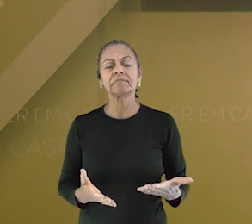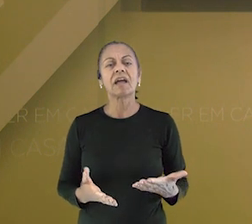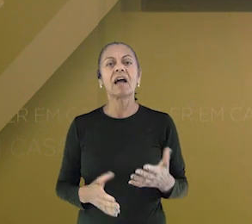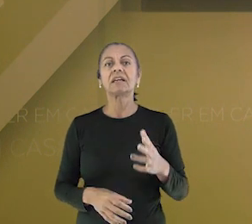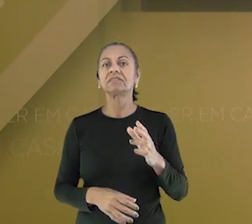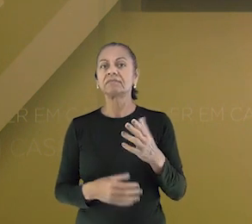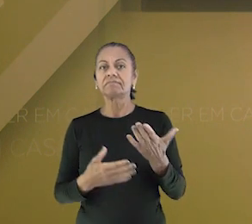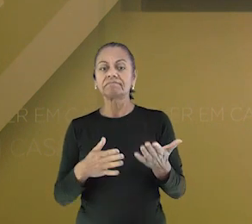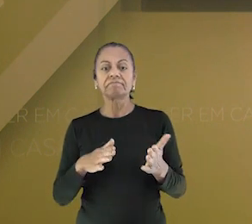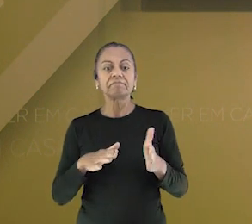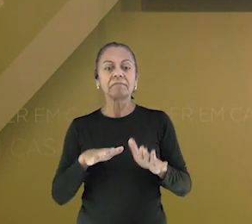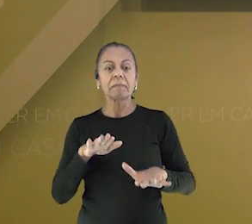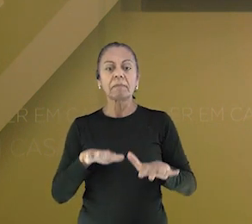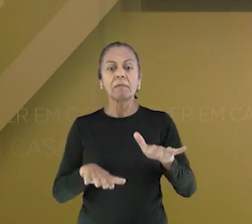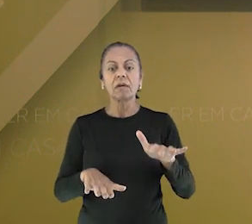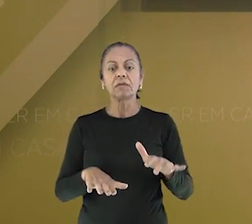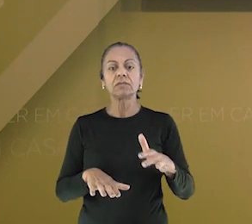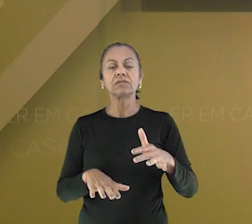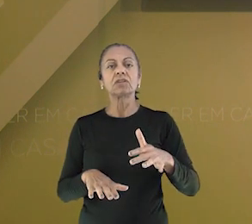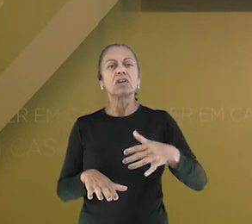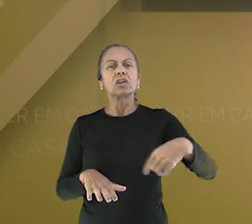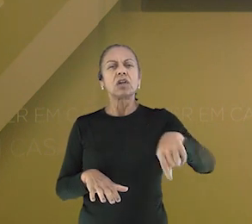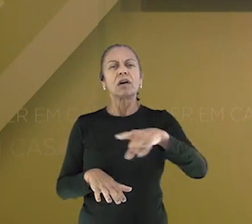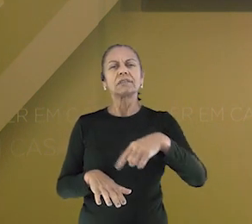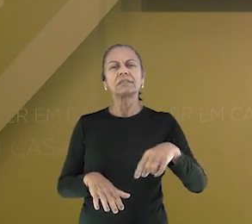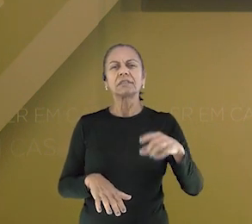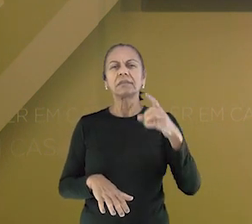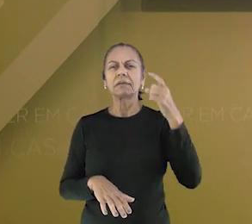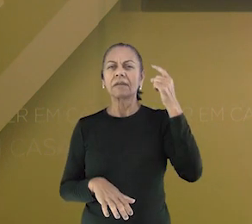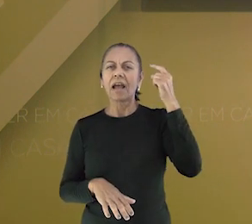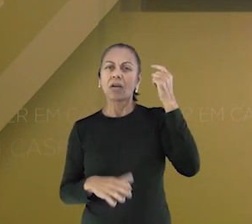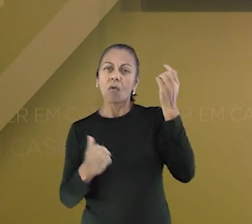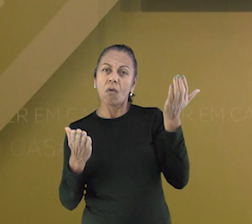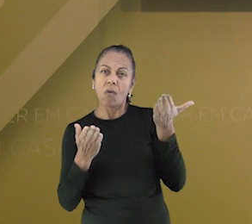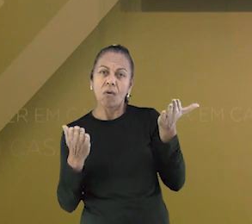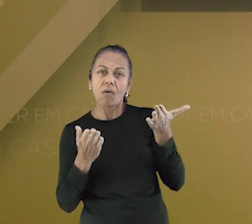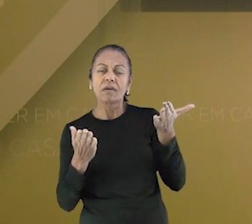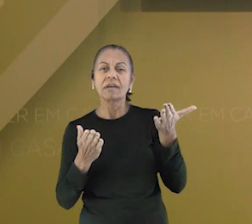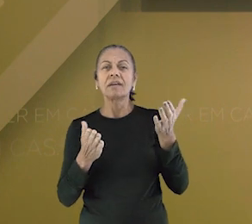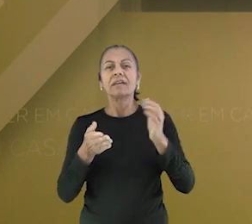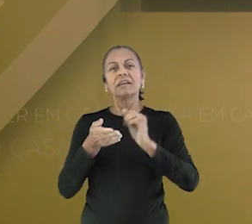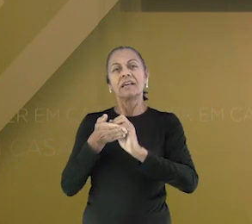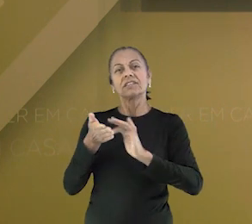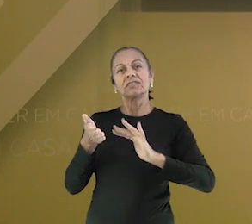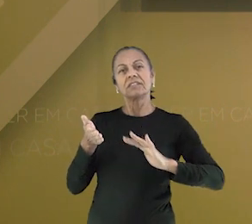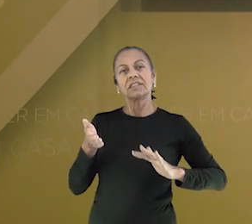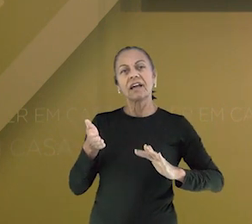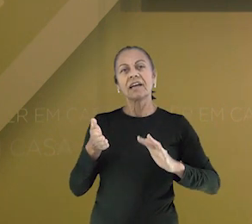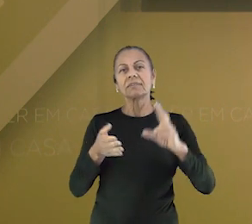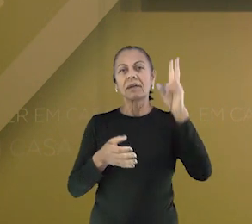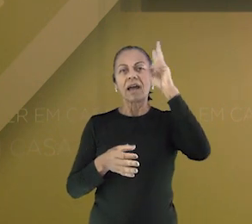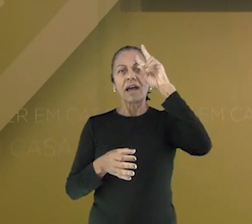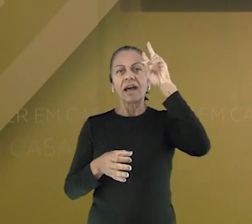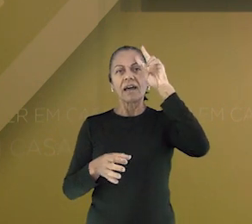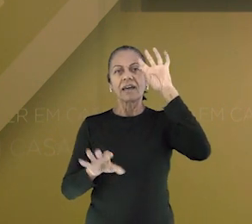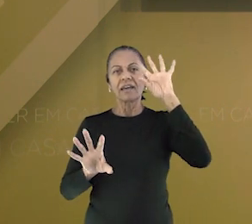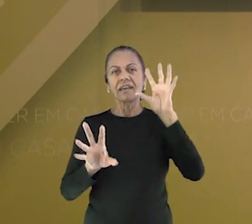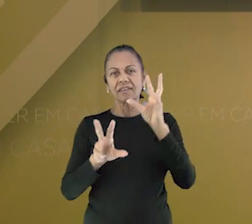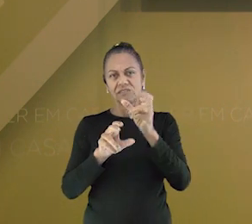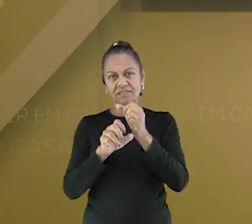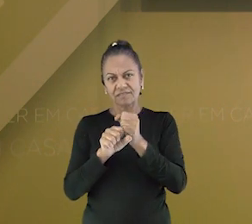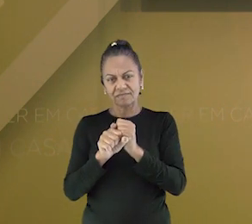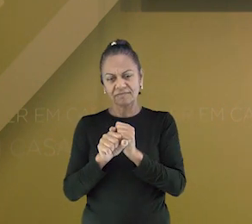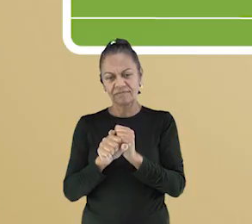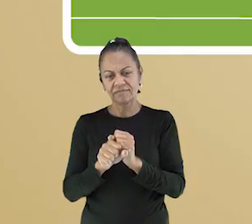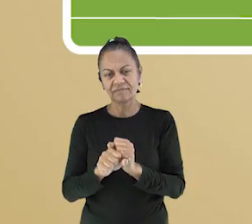produtores rurais, ainda que nem sempre elas sejam tratadas dessa forma. Agora vamos fazer uma atividade para nossa